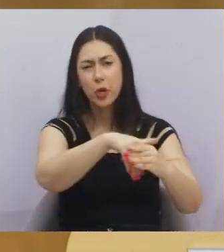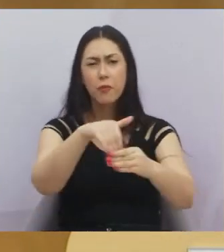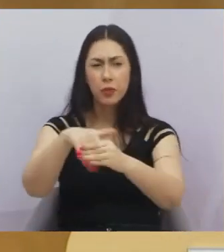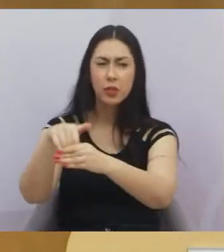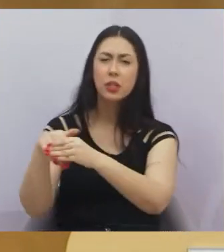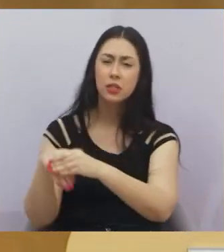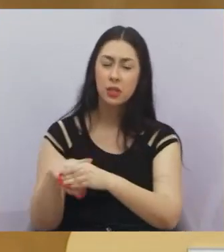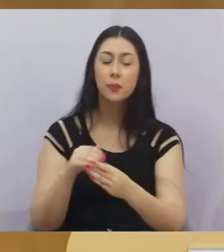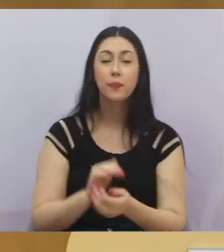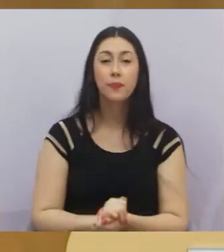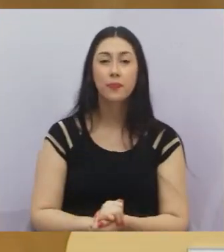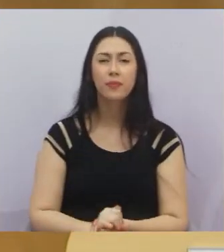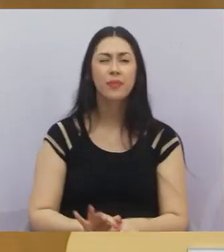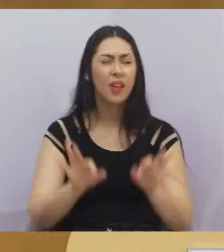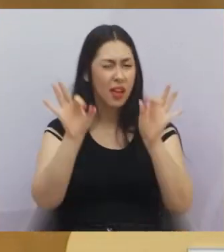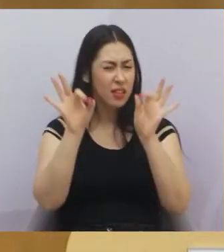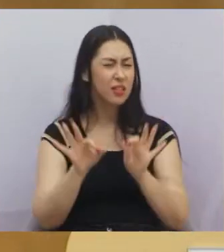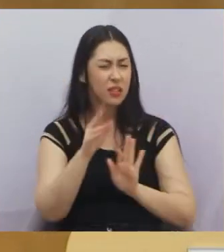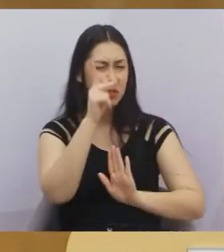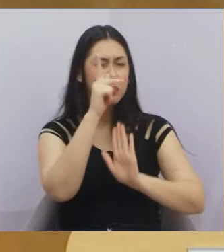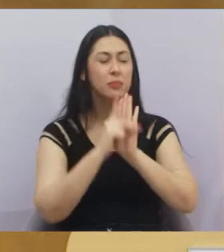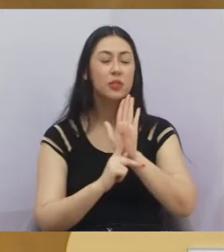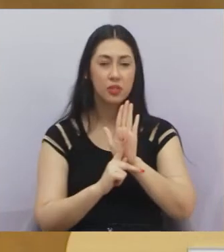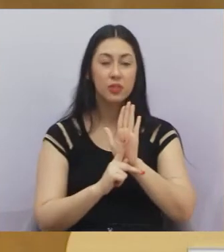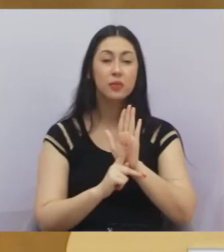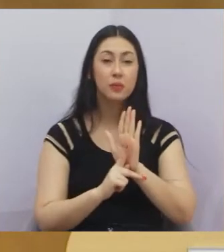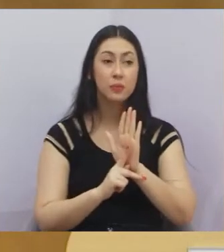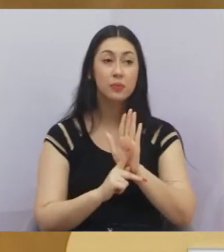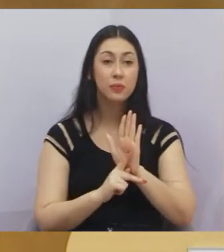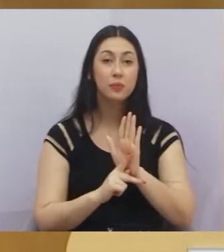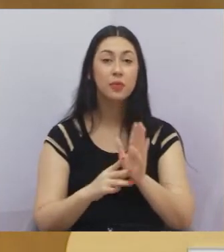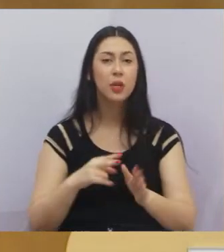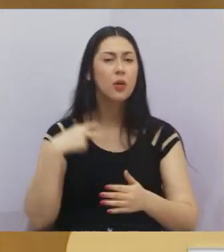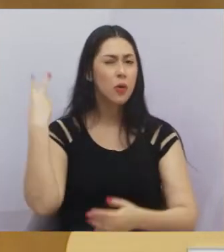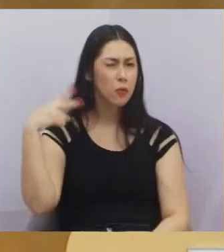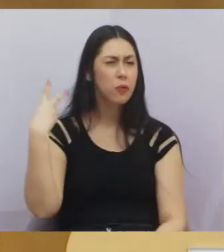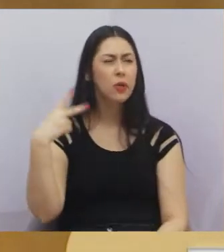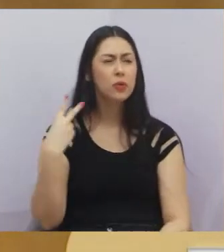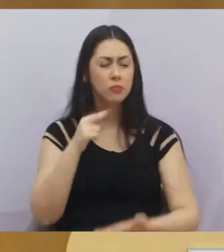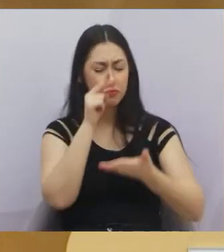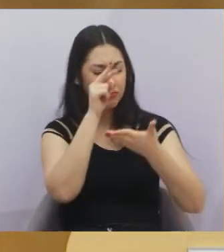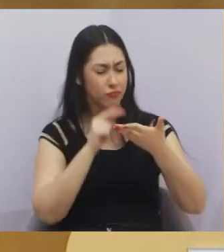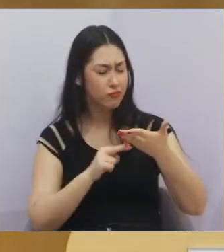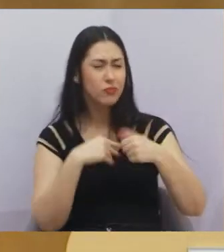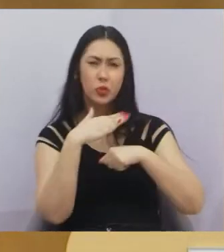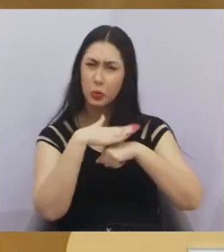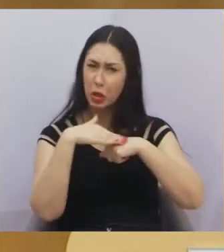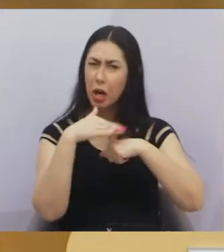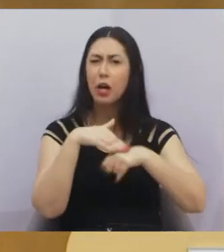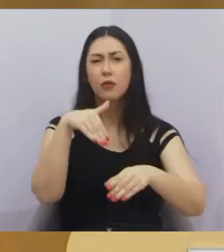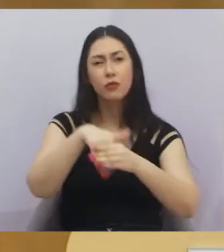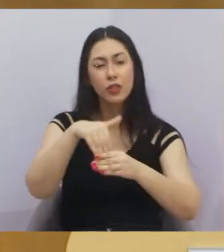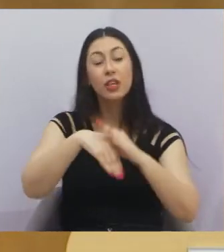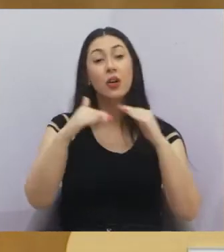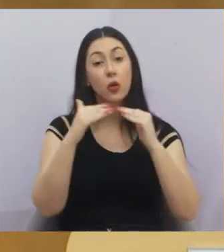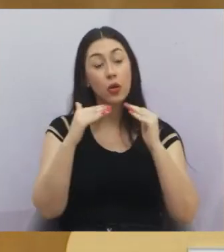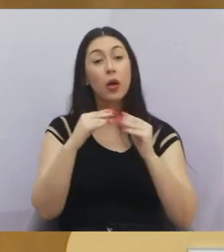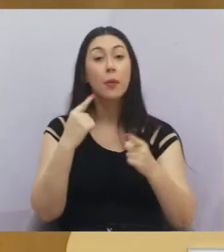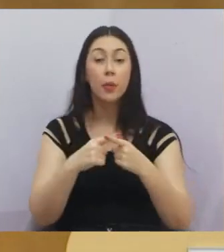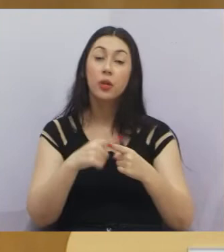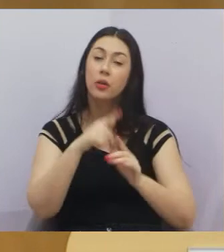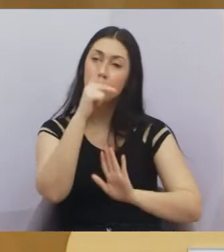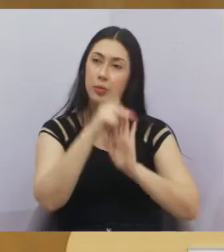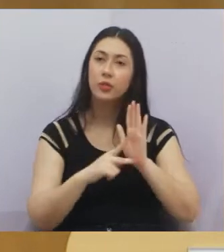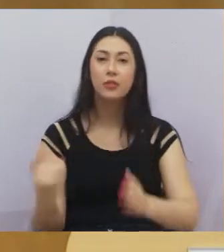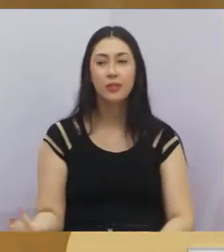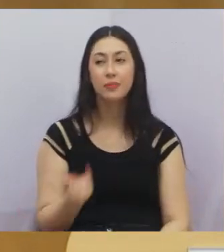dos vereadores. Tenho certeza que é um projeto que os vereadores vão analisar com carinho, votar favorável, porque é um projeto importante